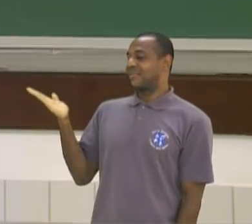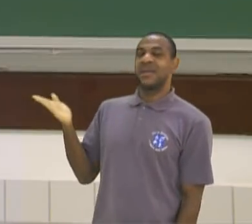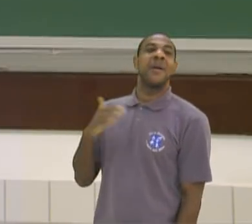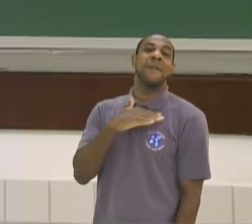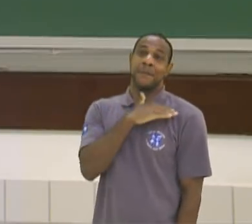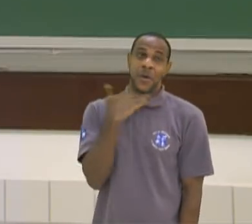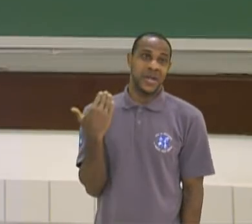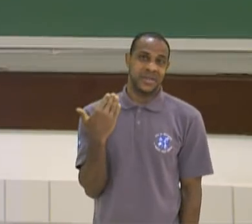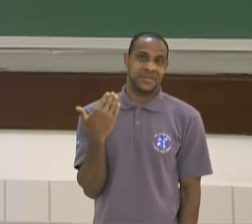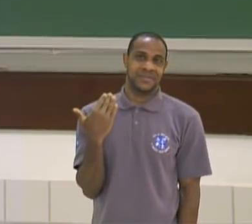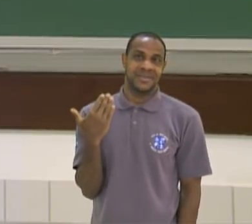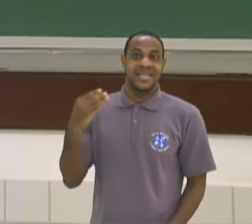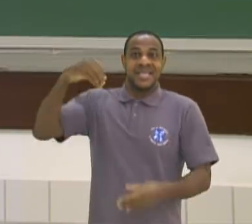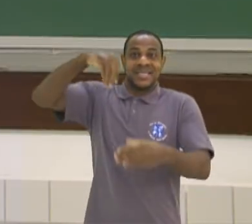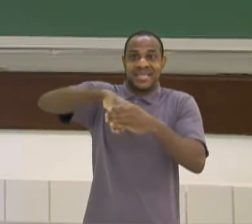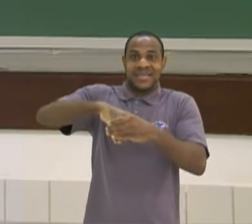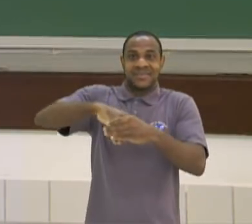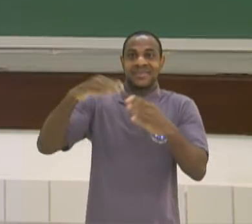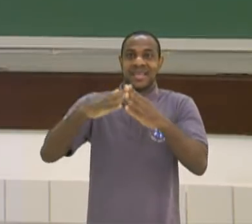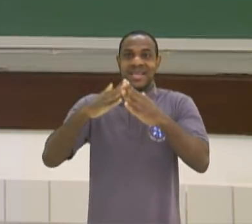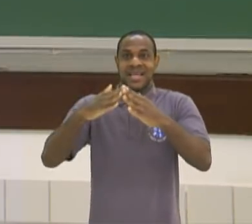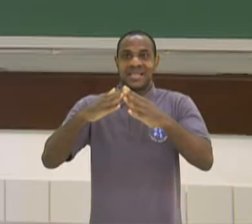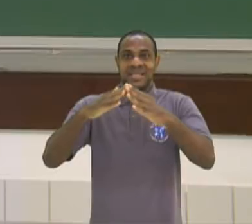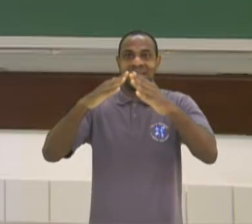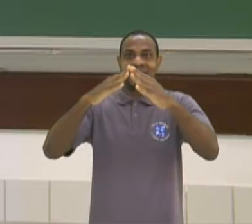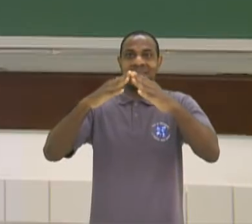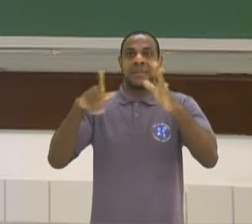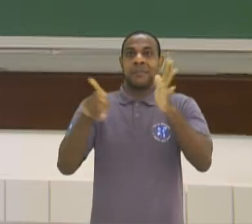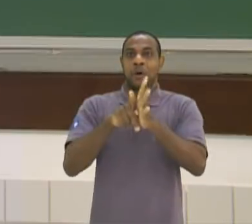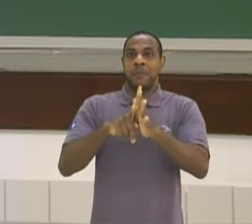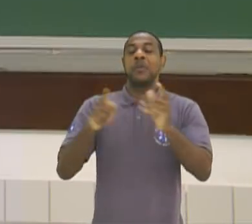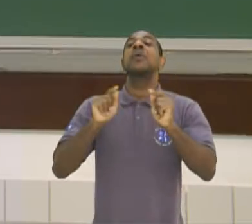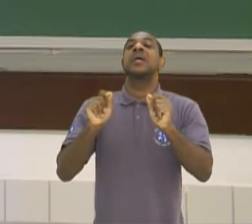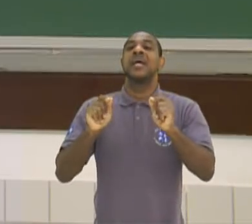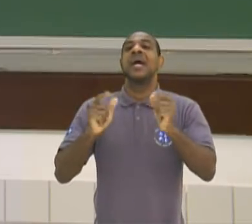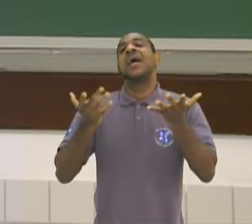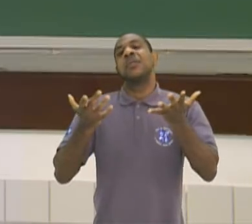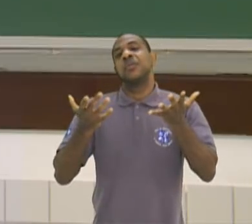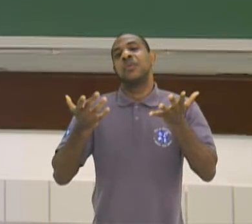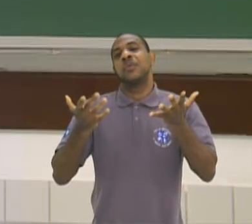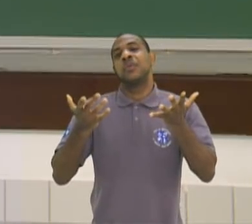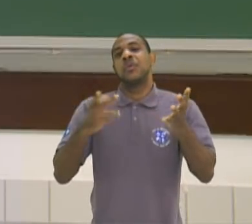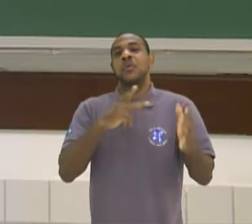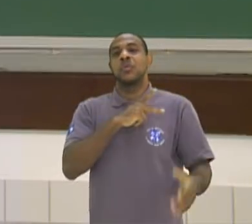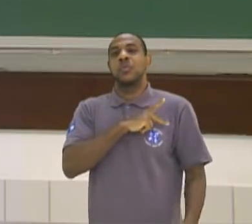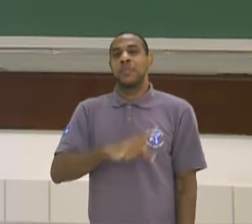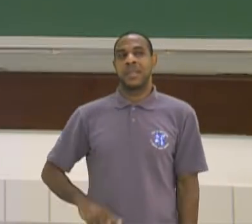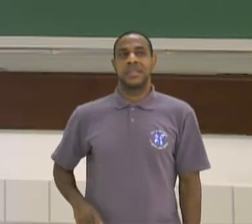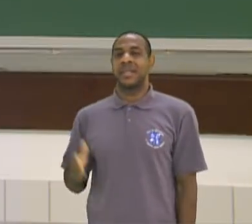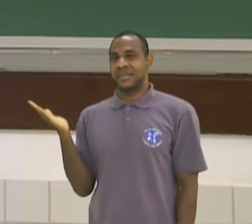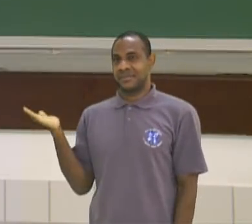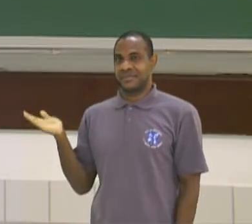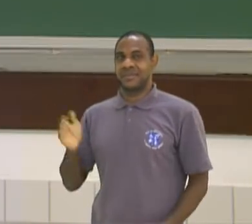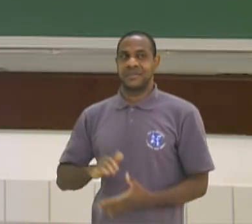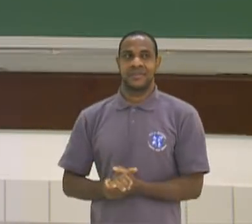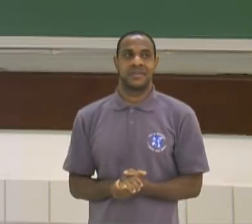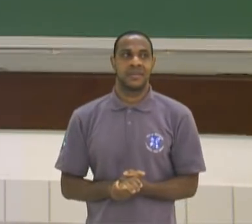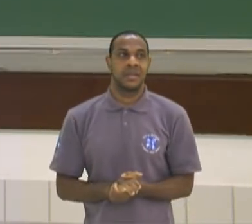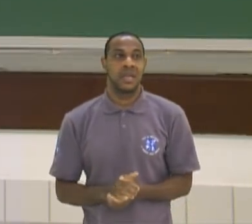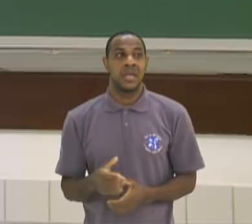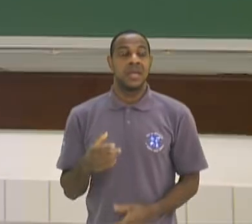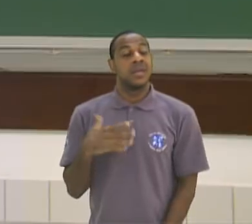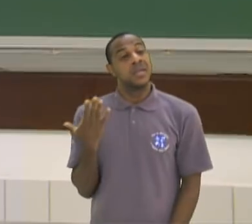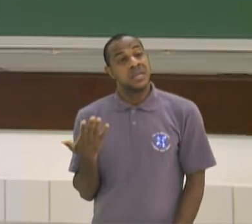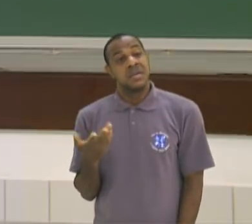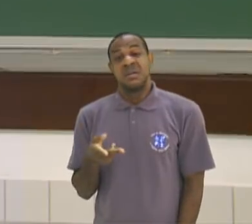técnicos, segundo perícias, o presidente realmente se suicidou. O Allende, dentro dessa